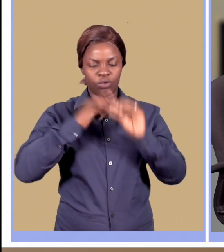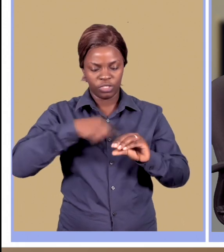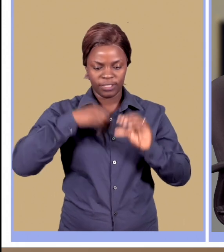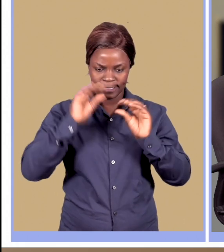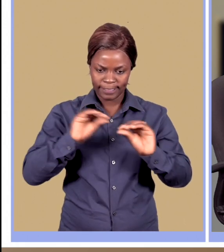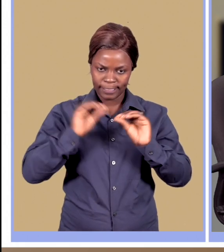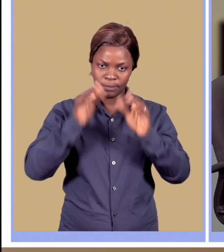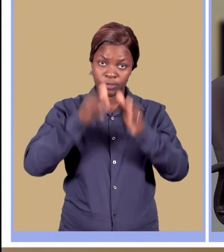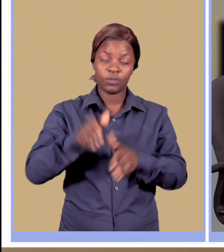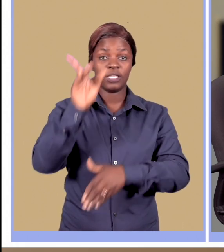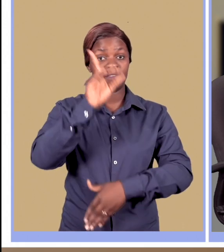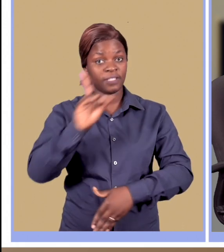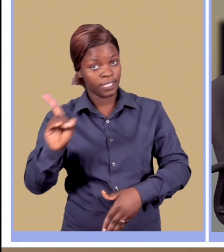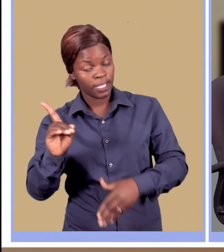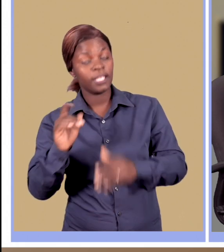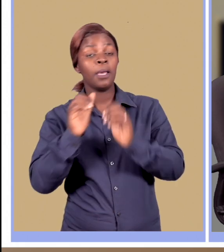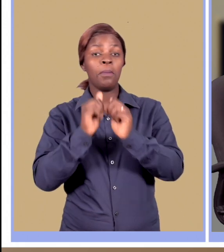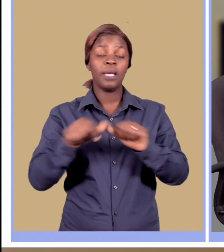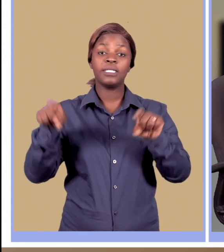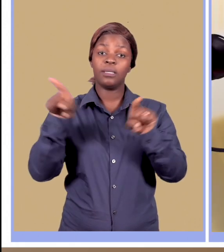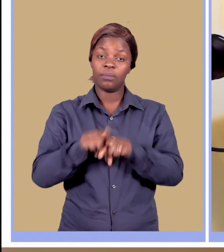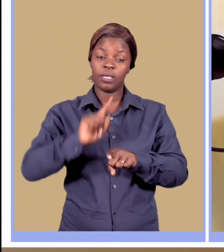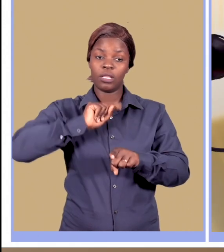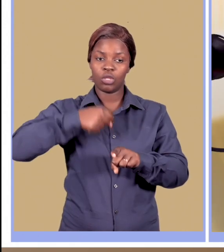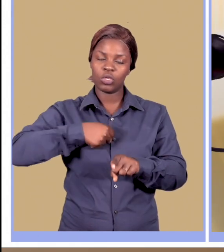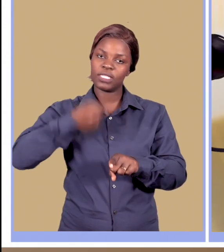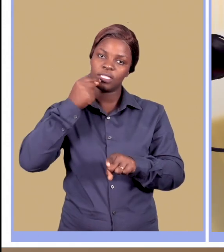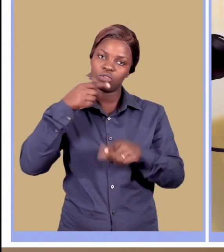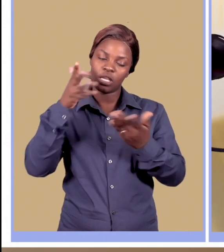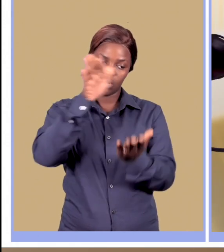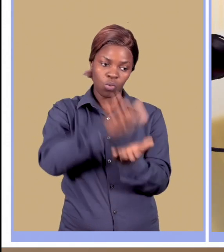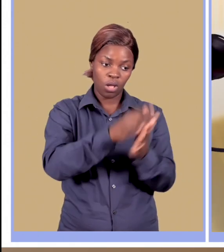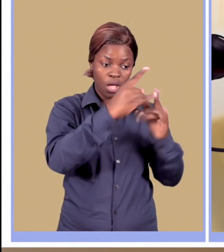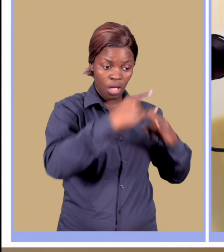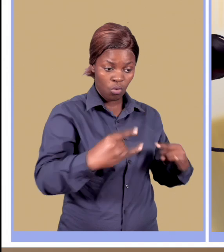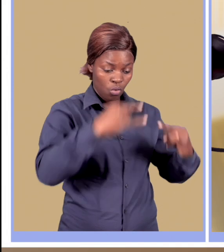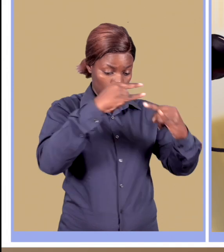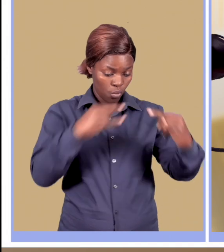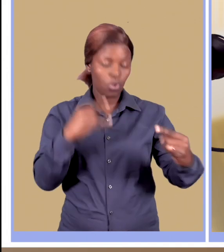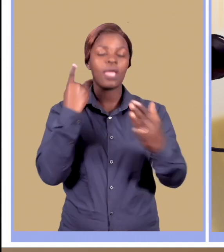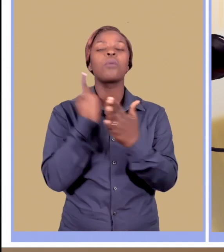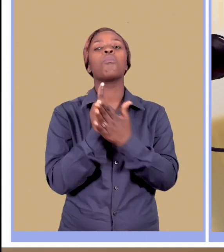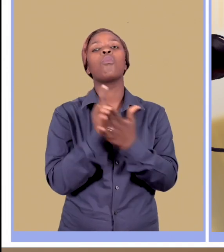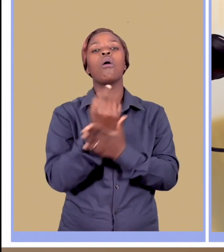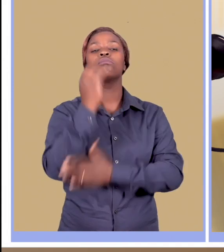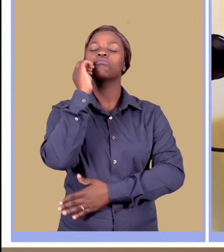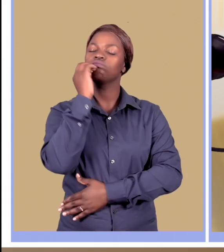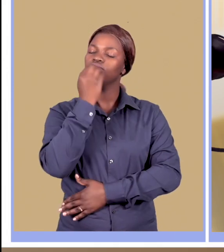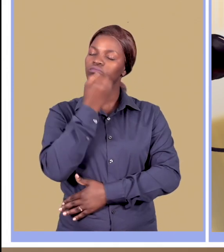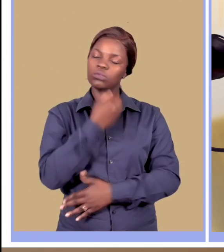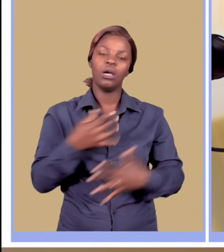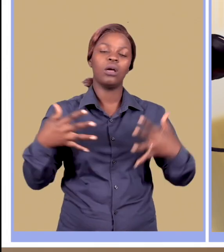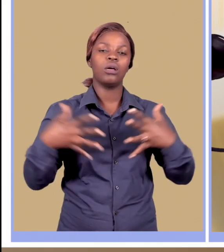à própria pessoa beneficiária. E também se sensibiliza aos locais onde estão alojados, dos cuidados que devem